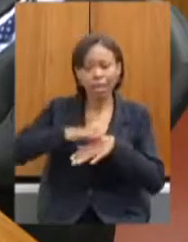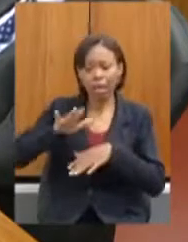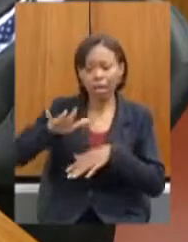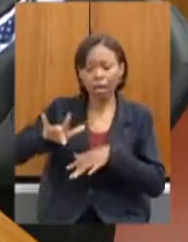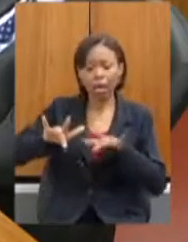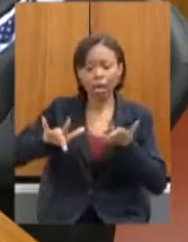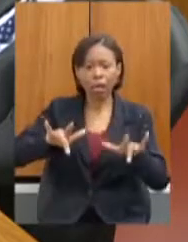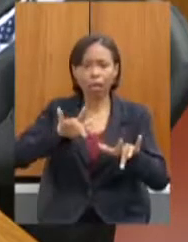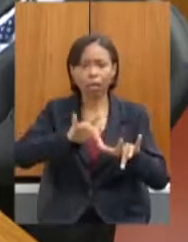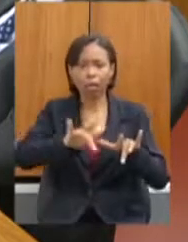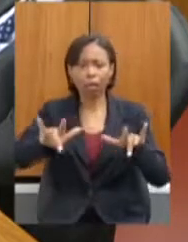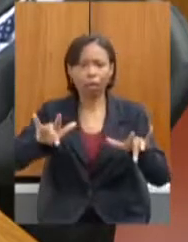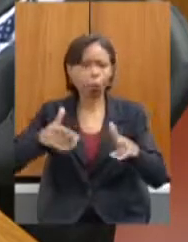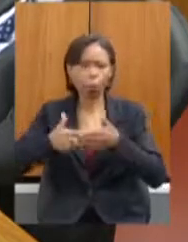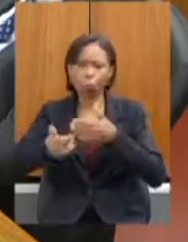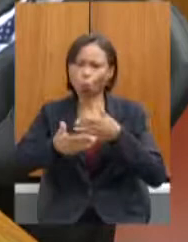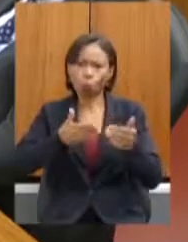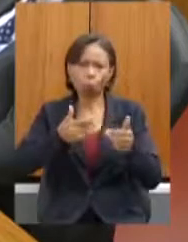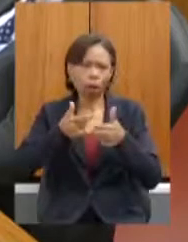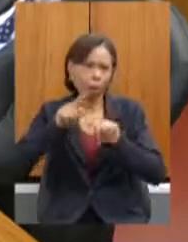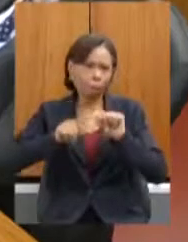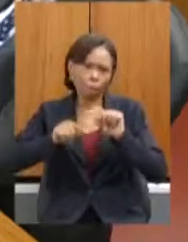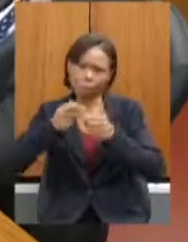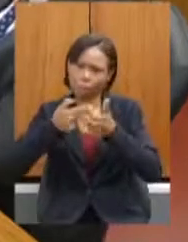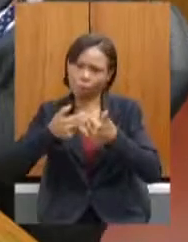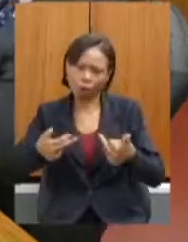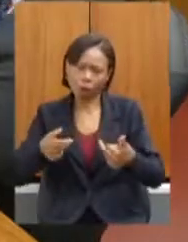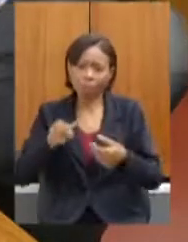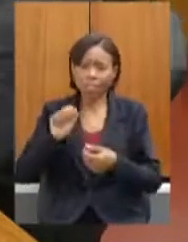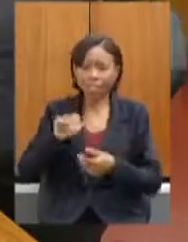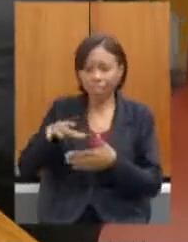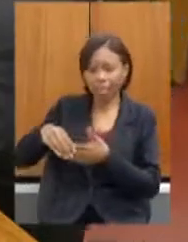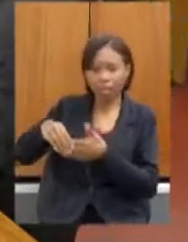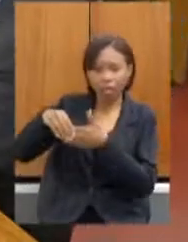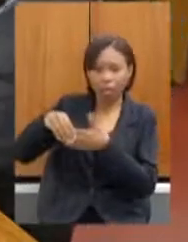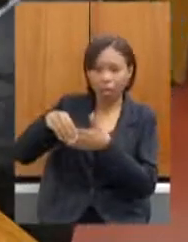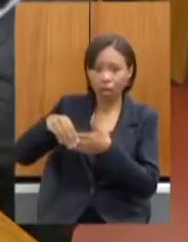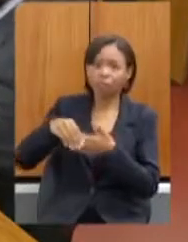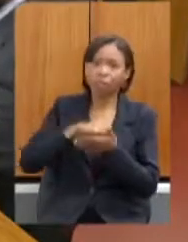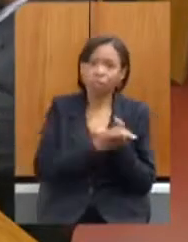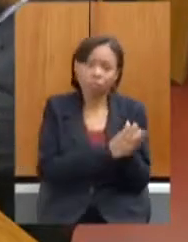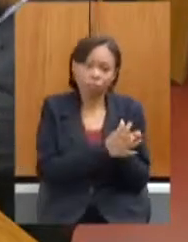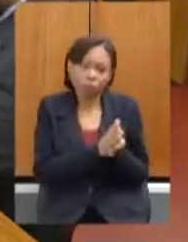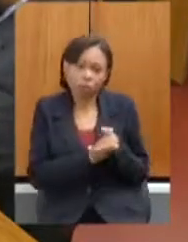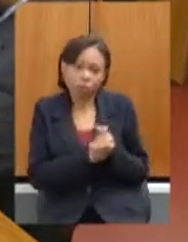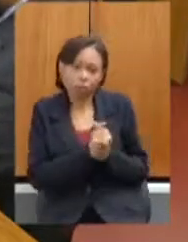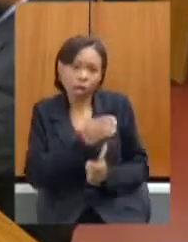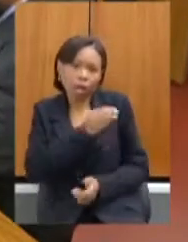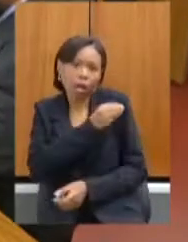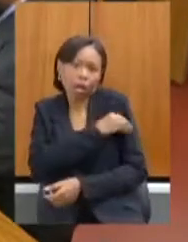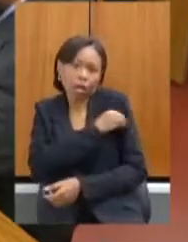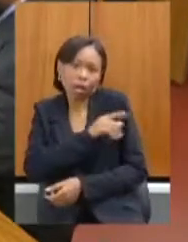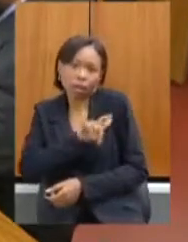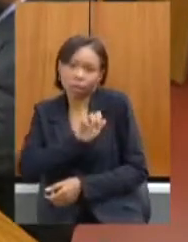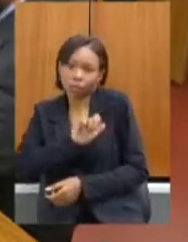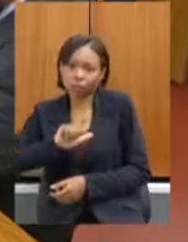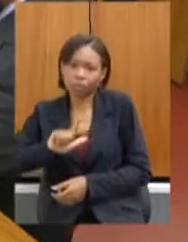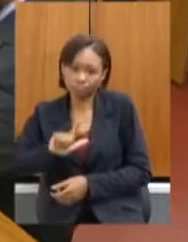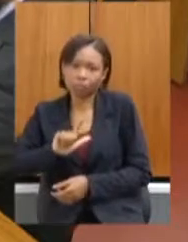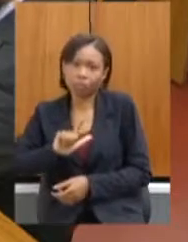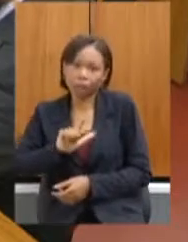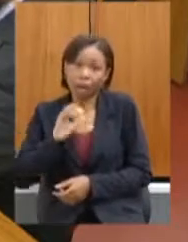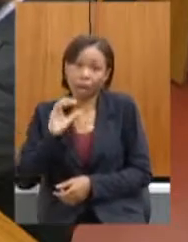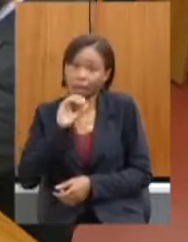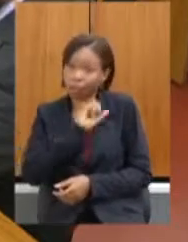em qualquer objeto complementar outras pessoas e genes a mão com álcool gel mediatamente esse